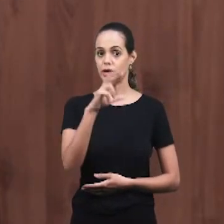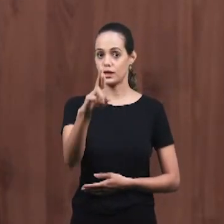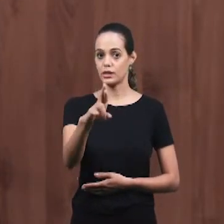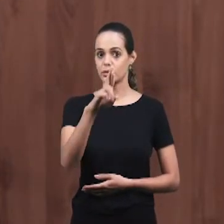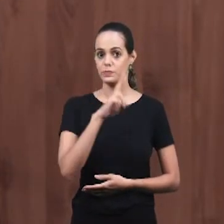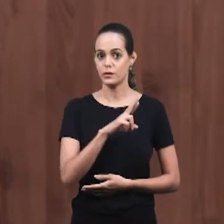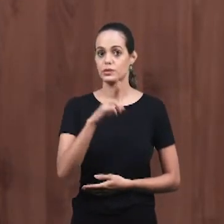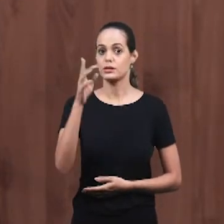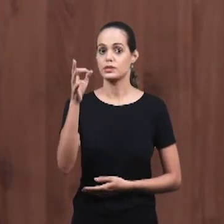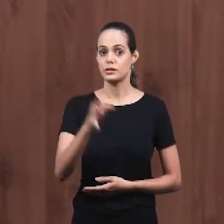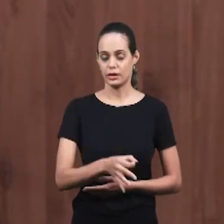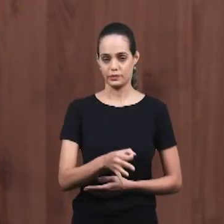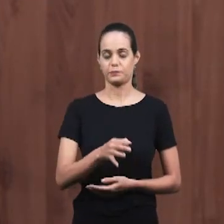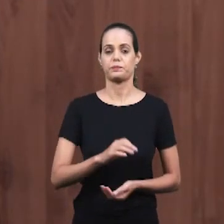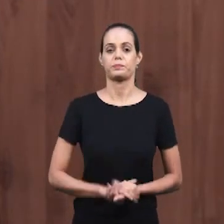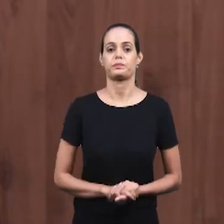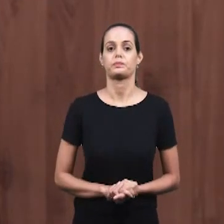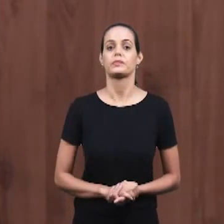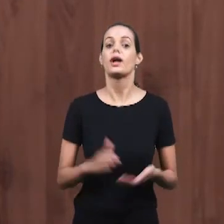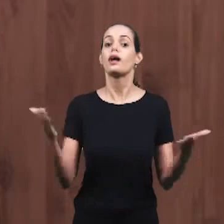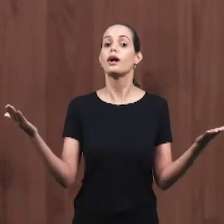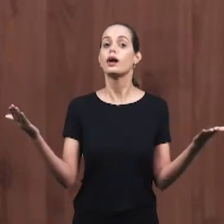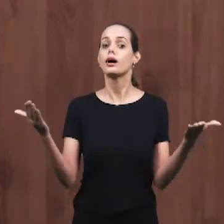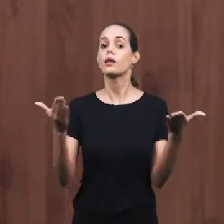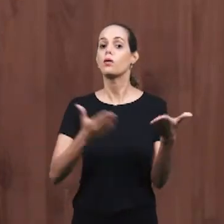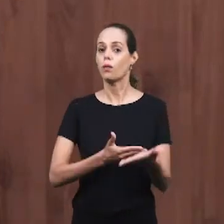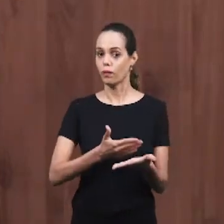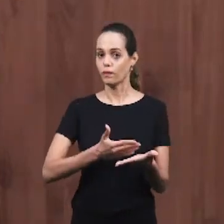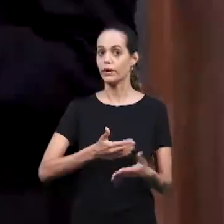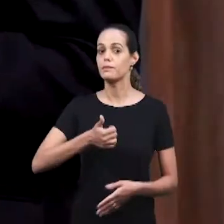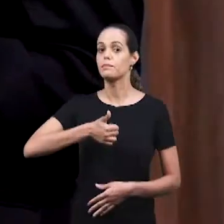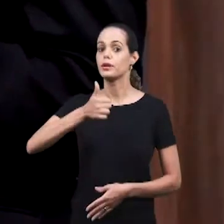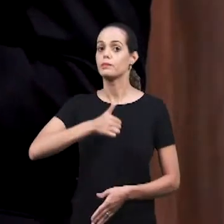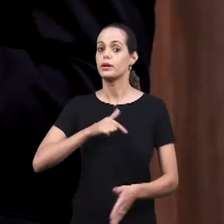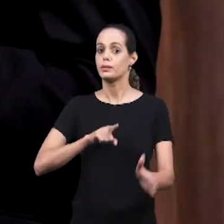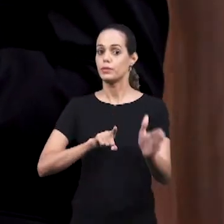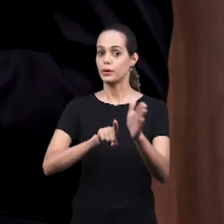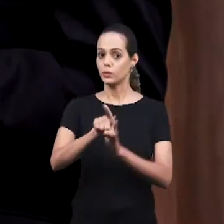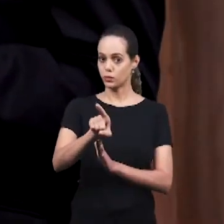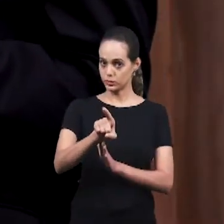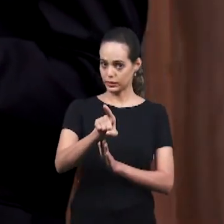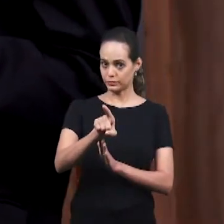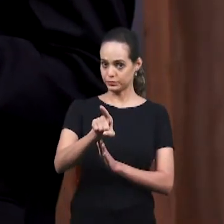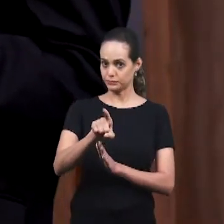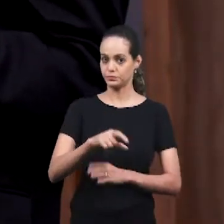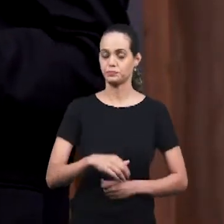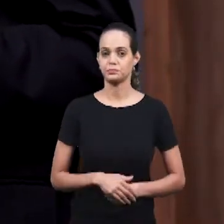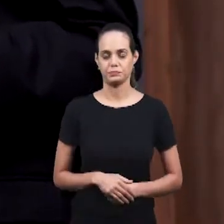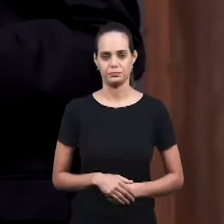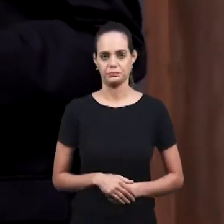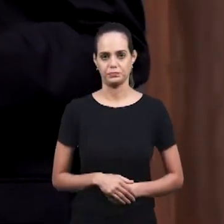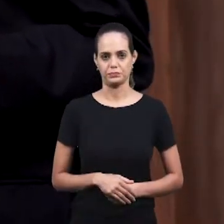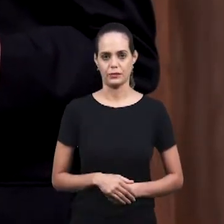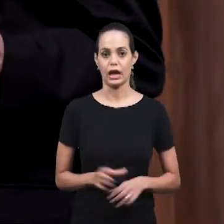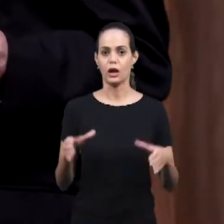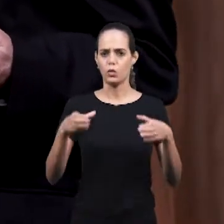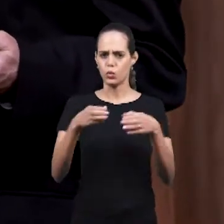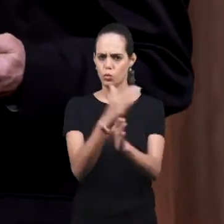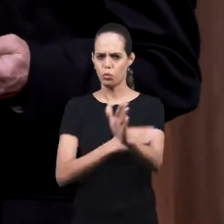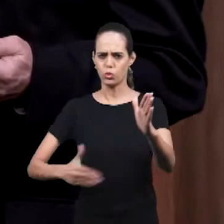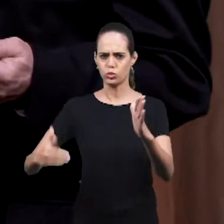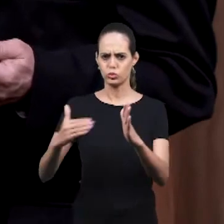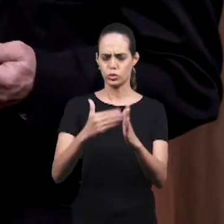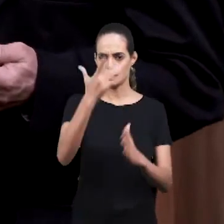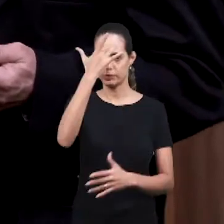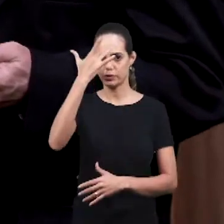apropriadas. Vamos então à nossa primeira pergunta. A nossa primeira pergunta é dirigida a todos. Ela diz assim: